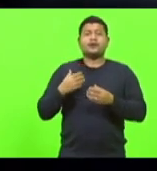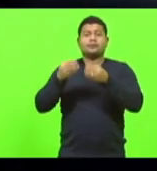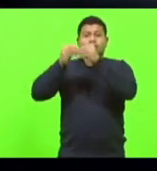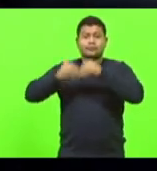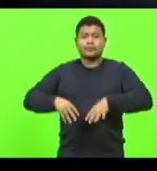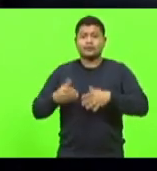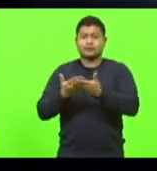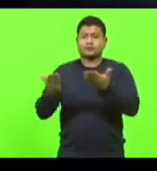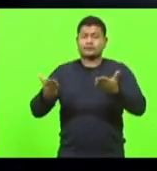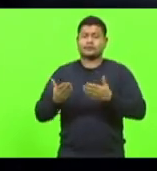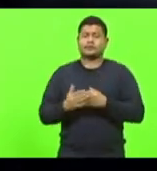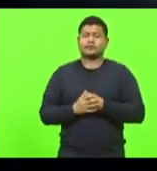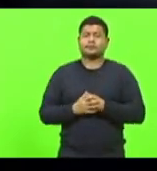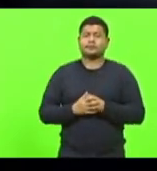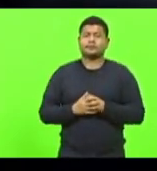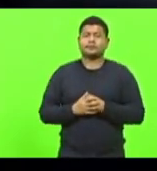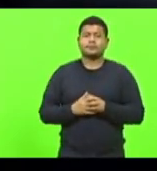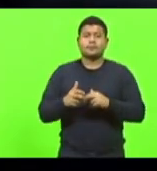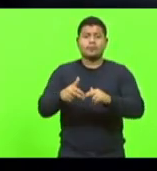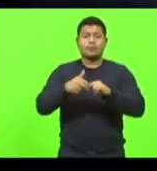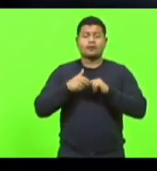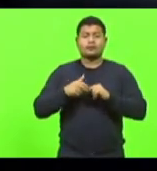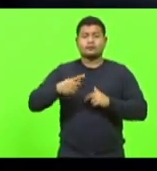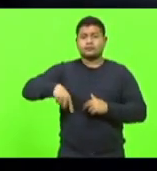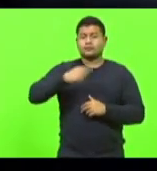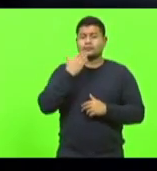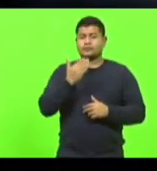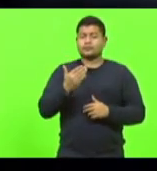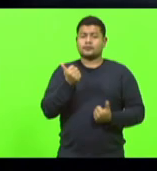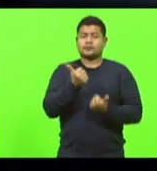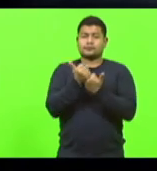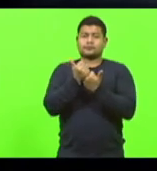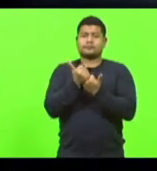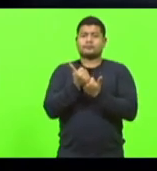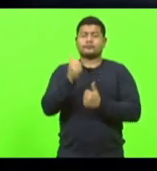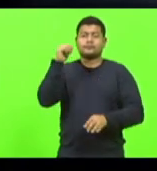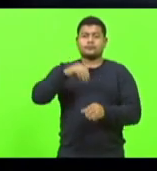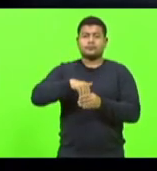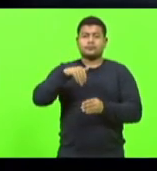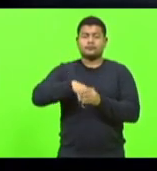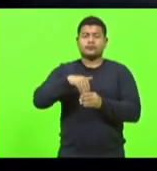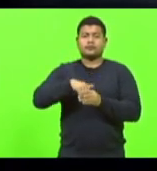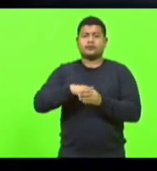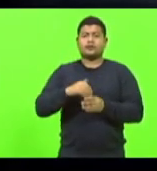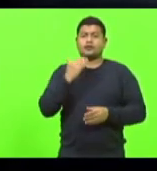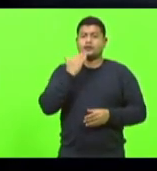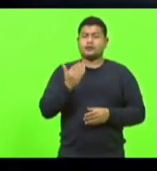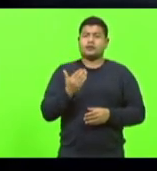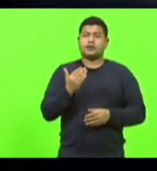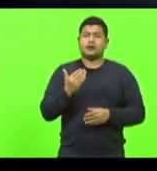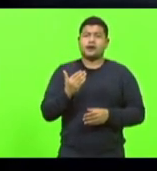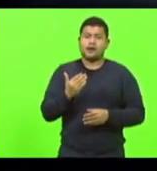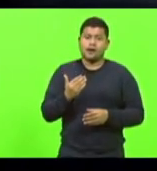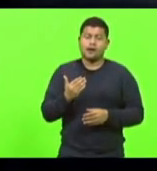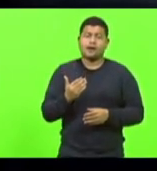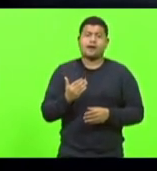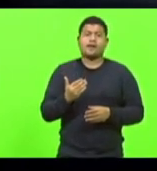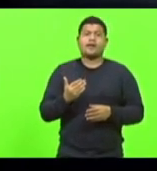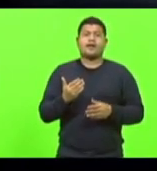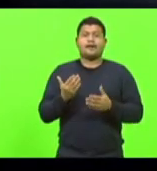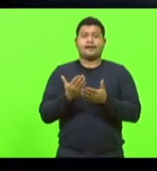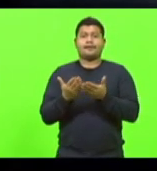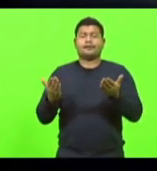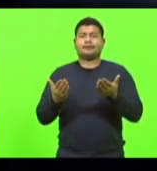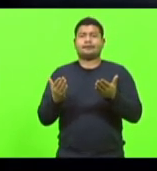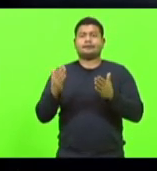sobremaneira essas pessoas por isso nós pedimos o apoio a votação desse requerimento para podemos isentar